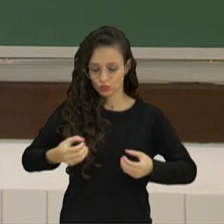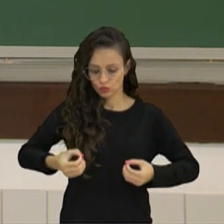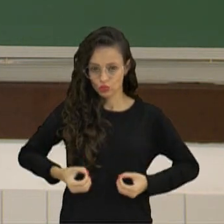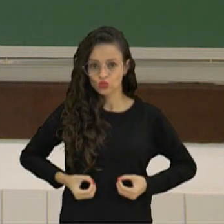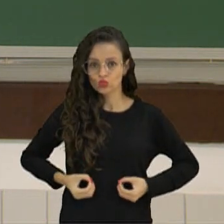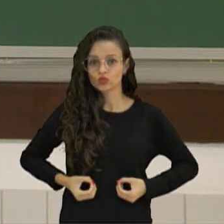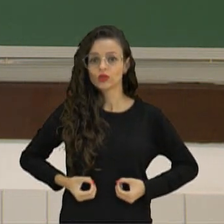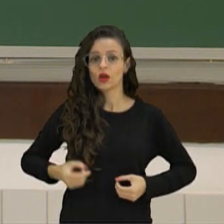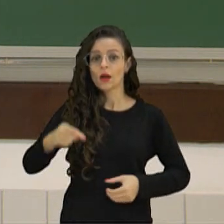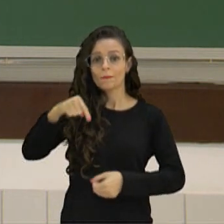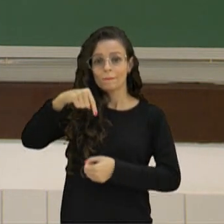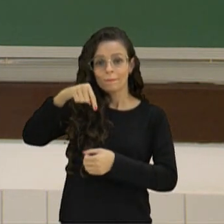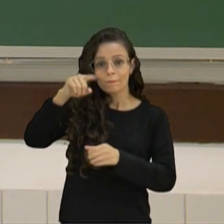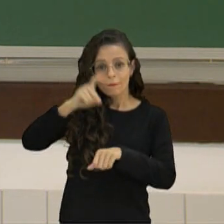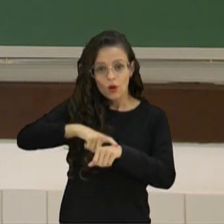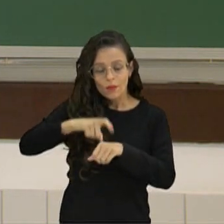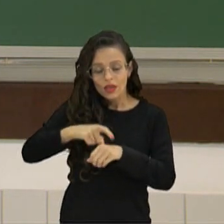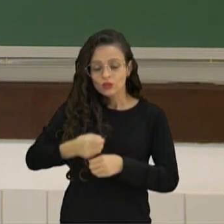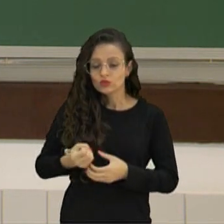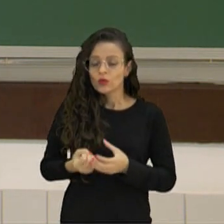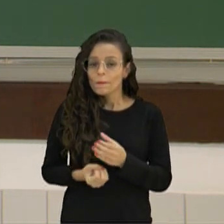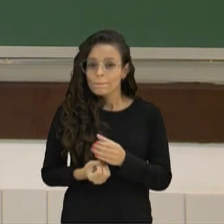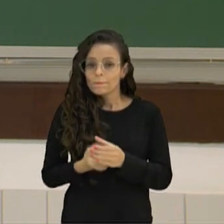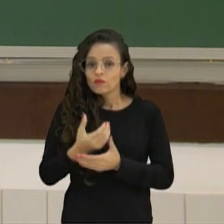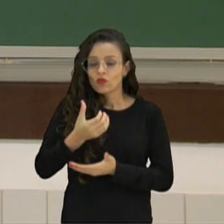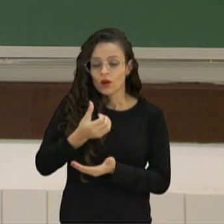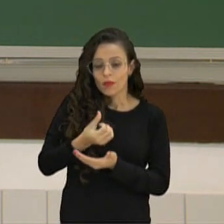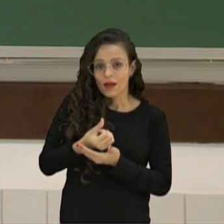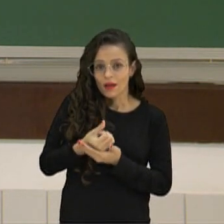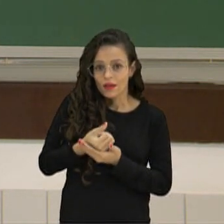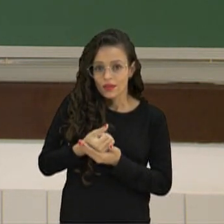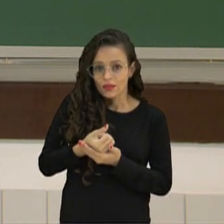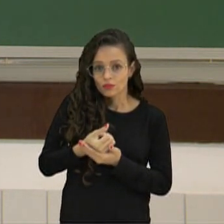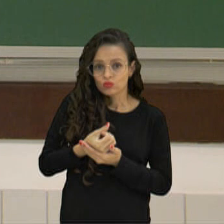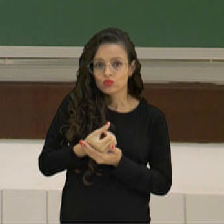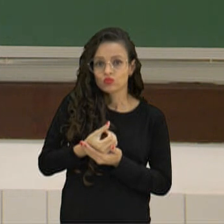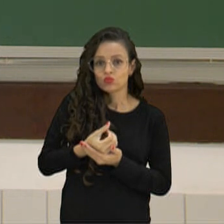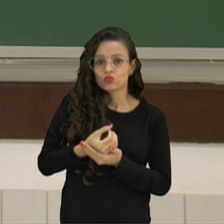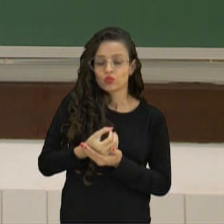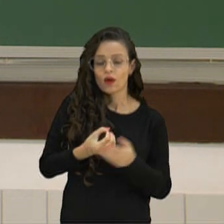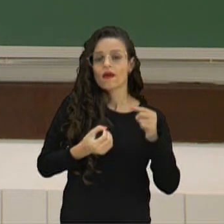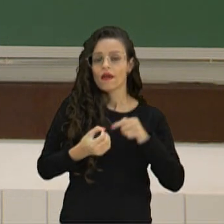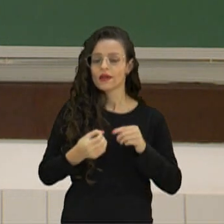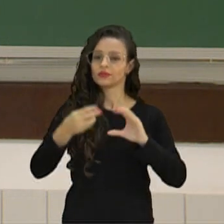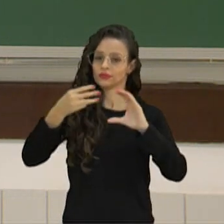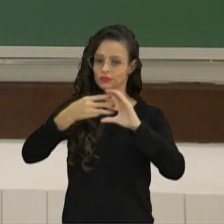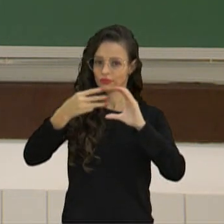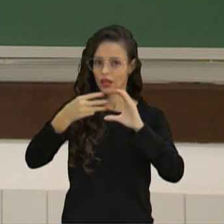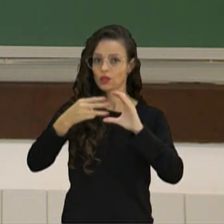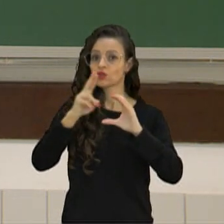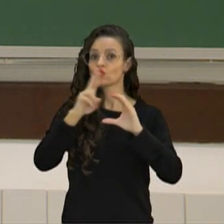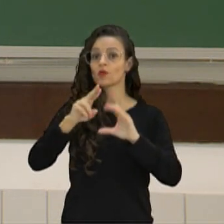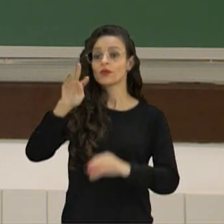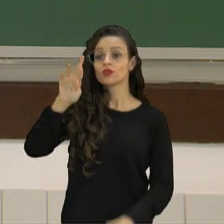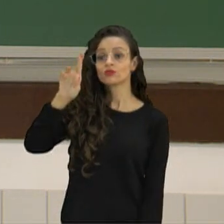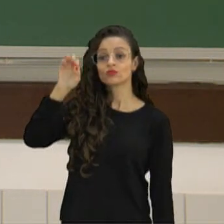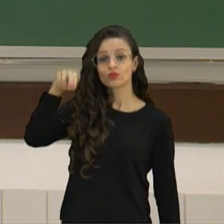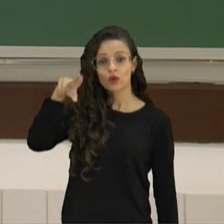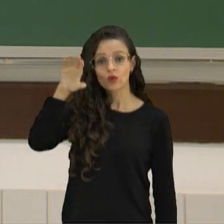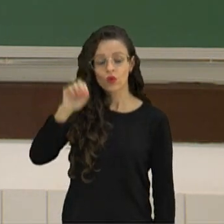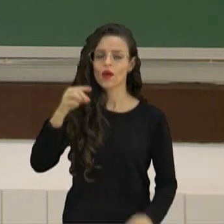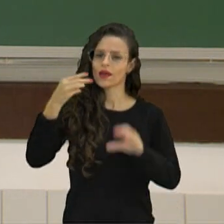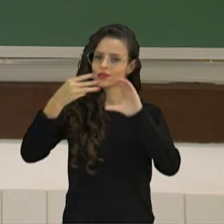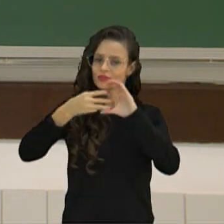no momento em que se forma o embrião, existe um grupo de células, ao qual nós chamamos de células tronco, cujas essas células